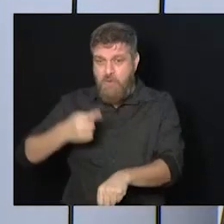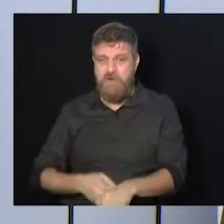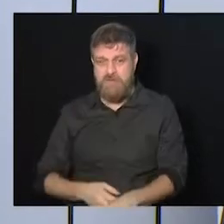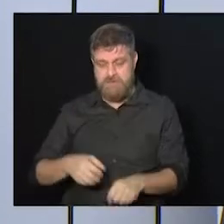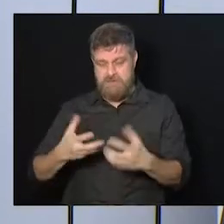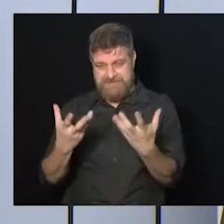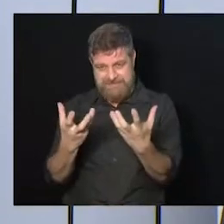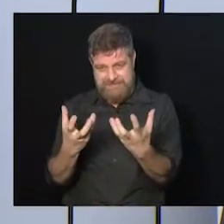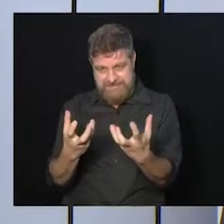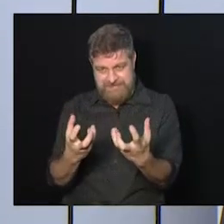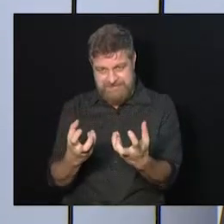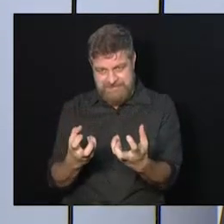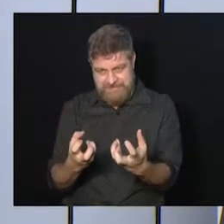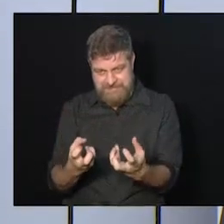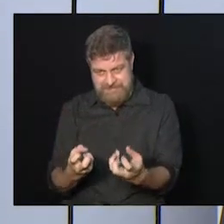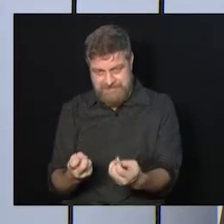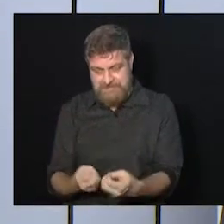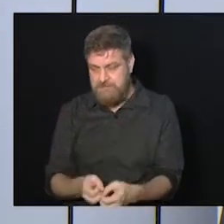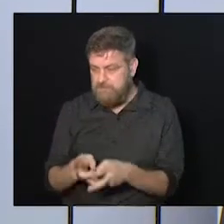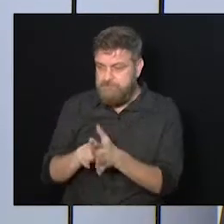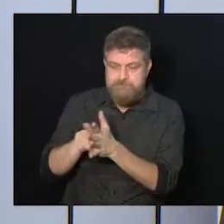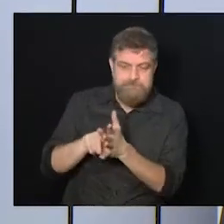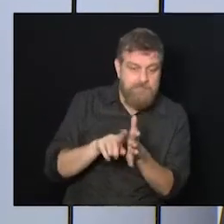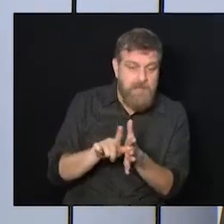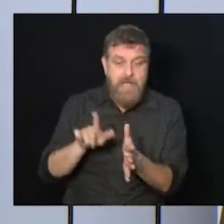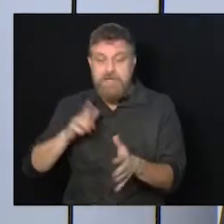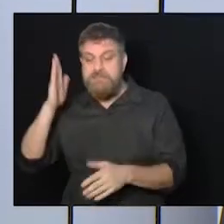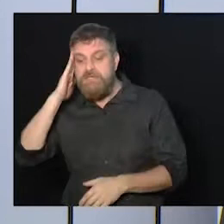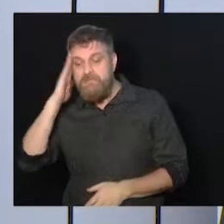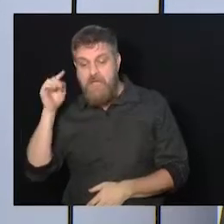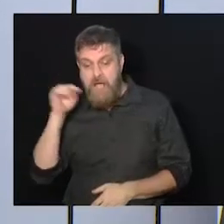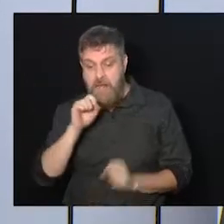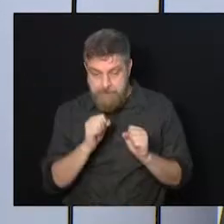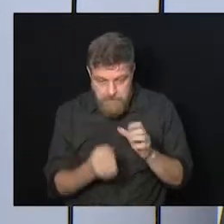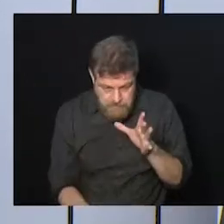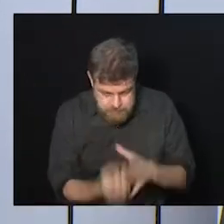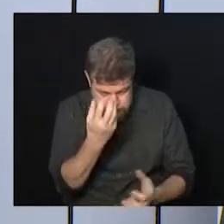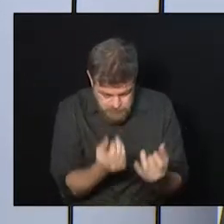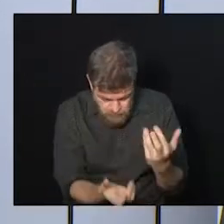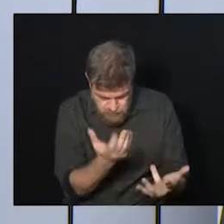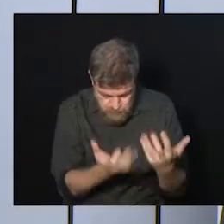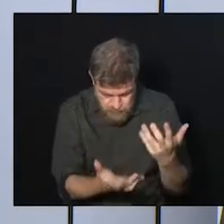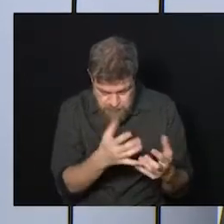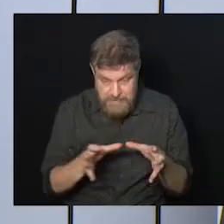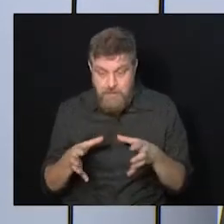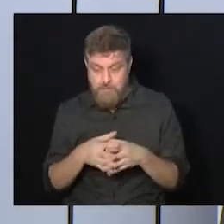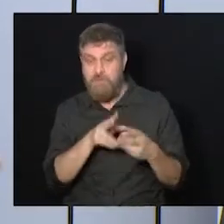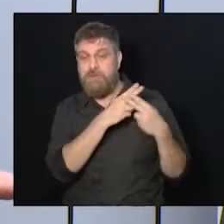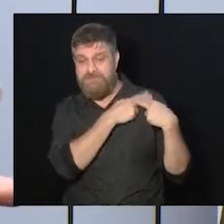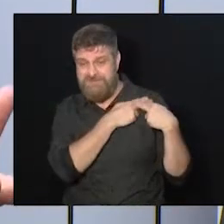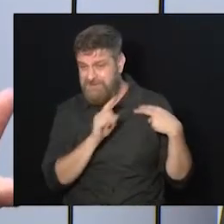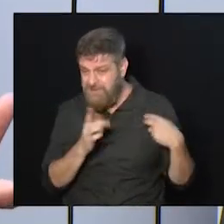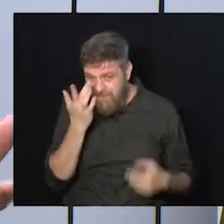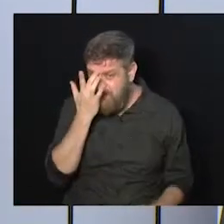né? Tentando identificar, antecipar, conter os focos de queimada. Não é fácil, porque muitas